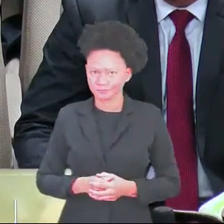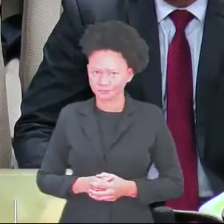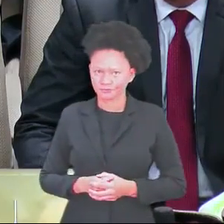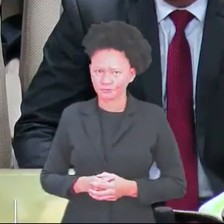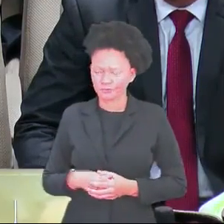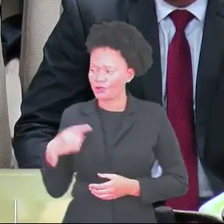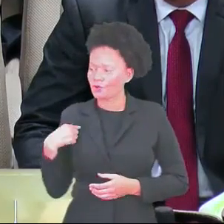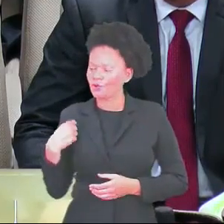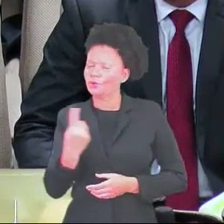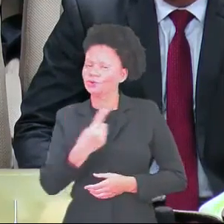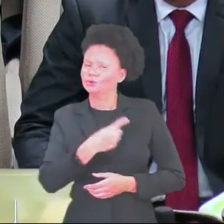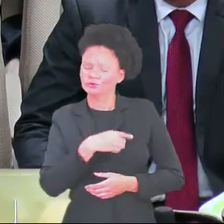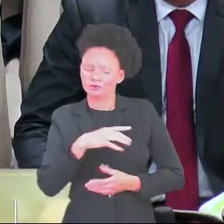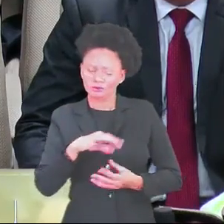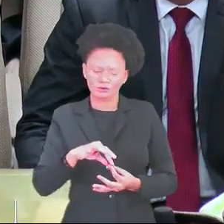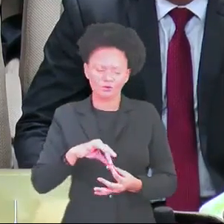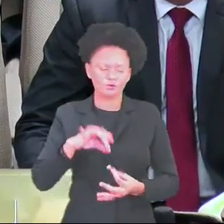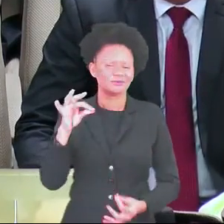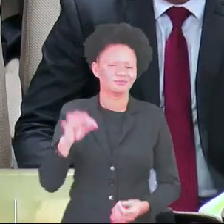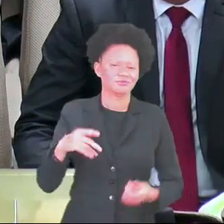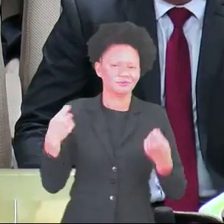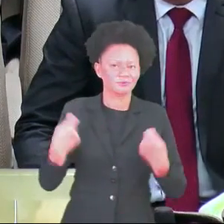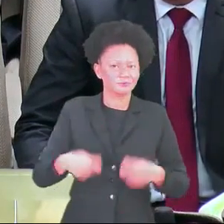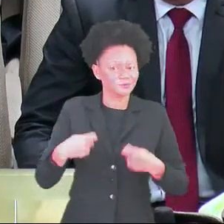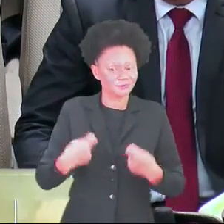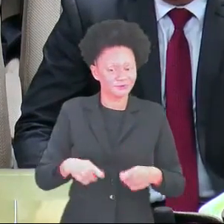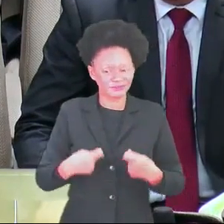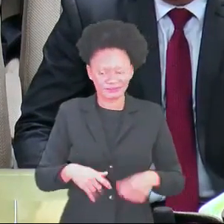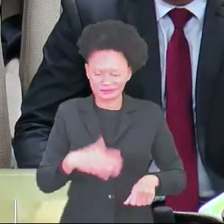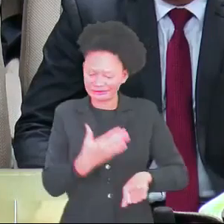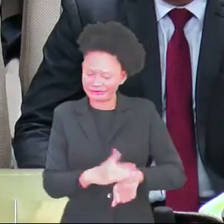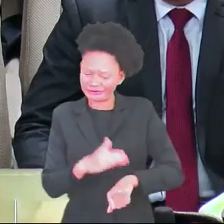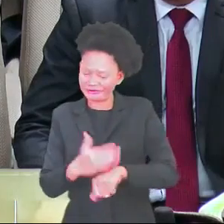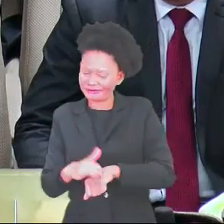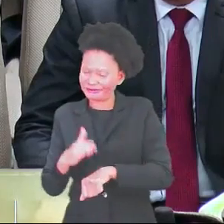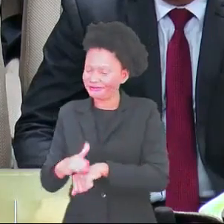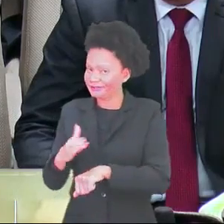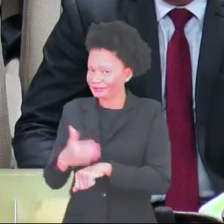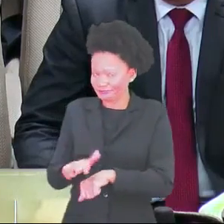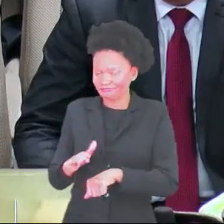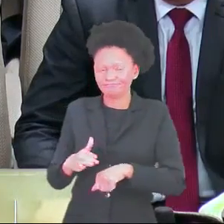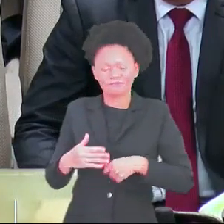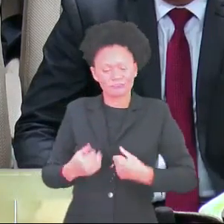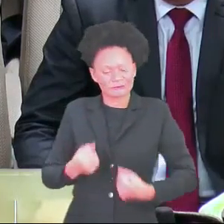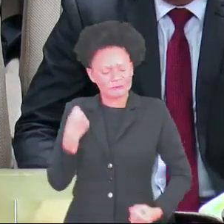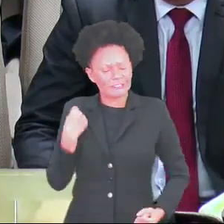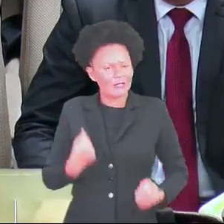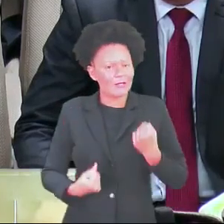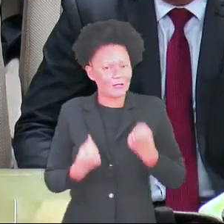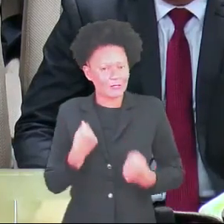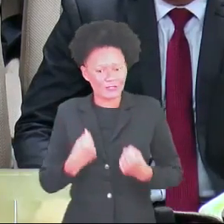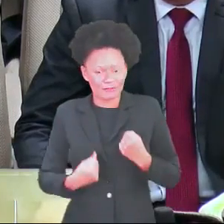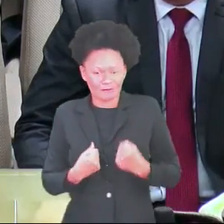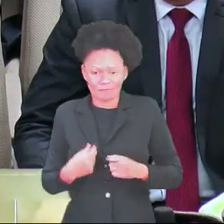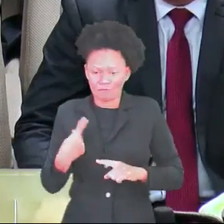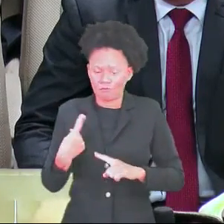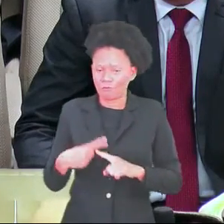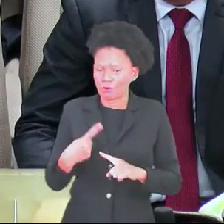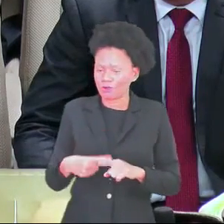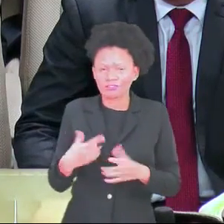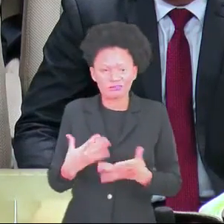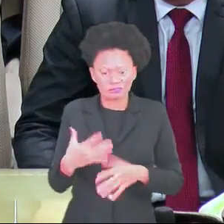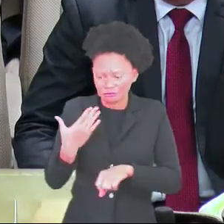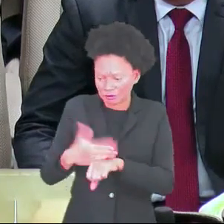O nosso espírito também ele precisa ser exercitado. Porque tudo que não é